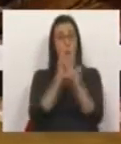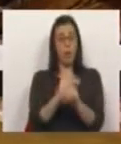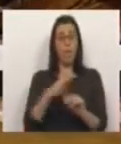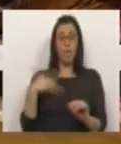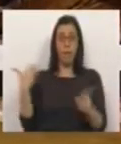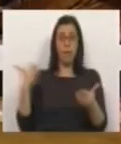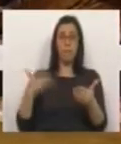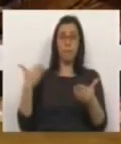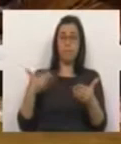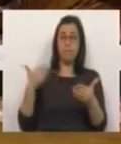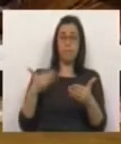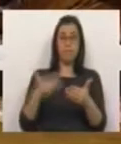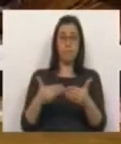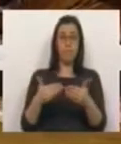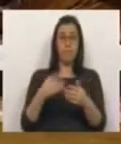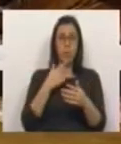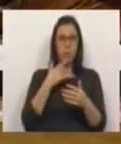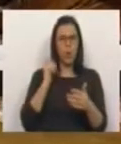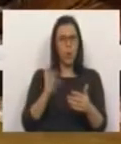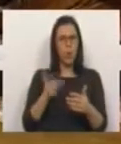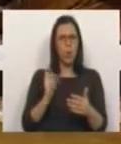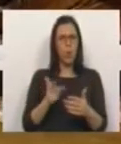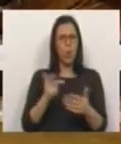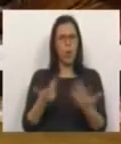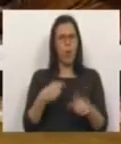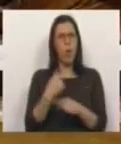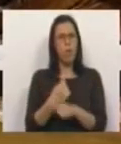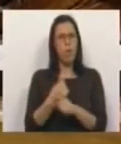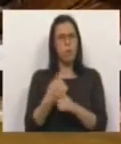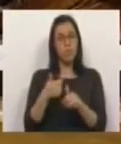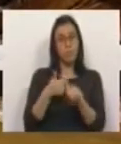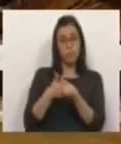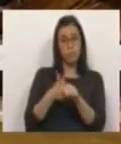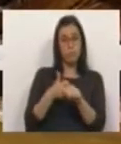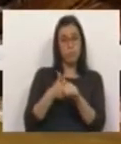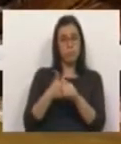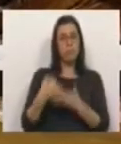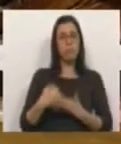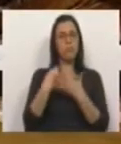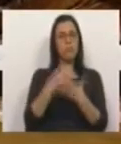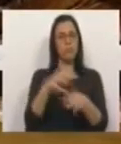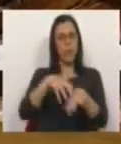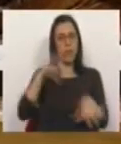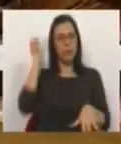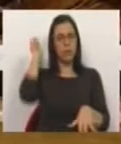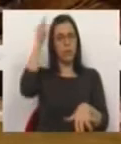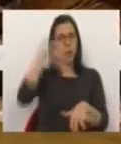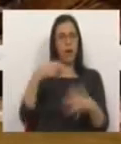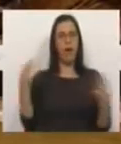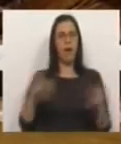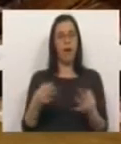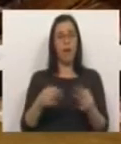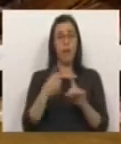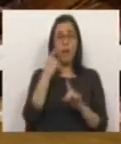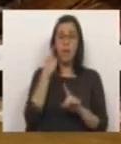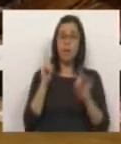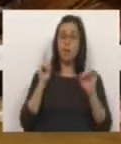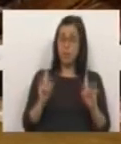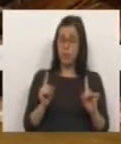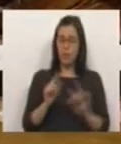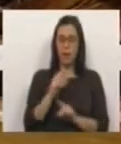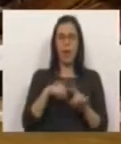tem vindo a realizar-se ao longo de muitos anos, também com o acompanhamento e o contributo da Assembleia da República, em